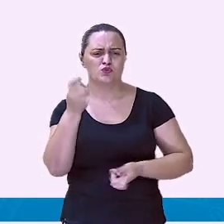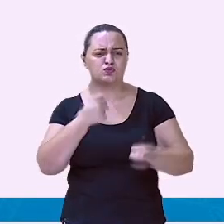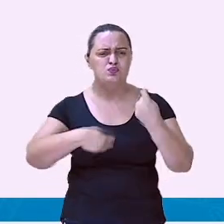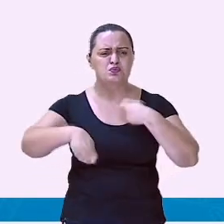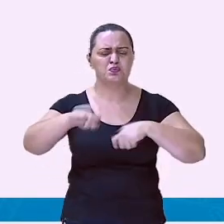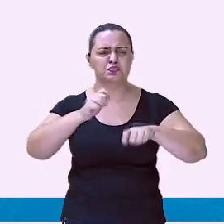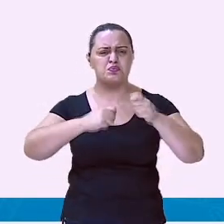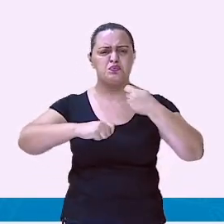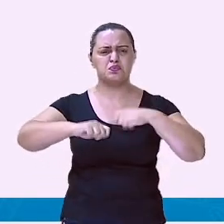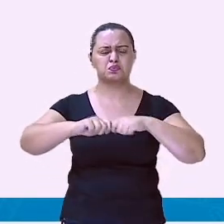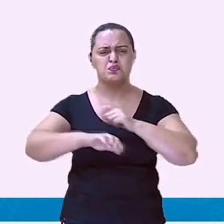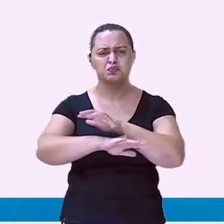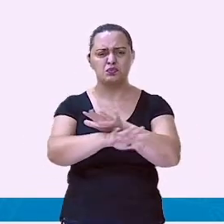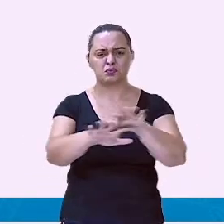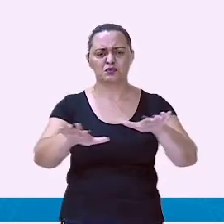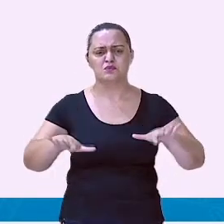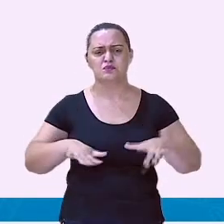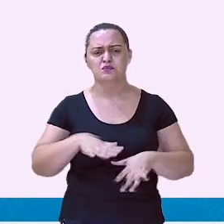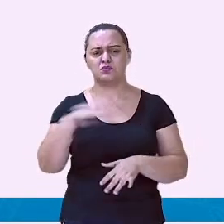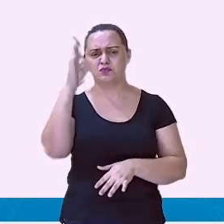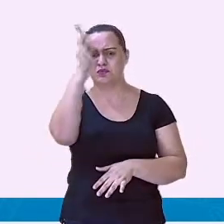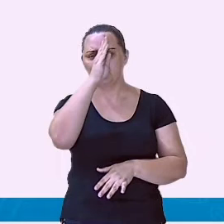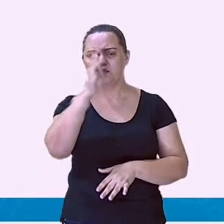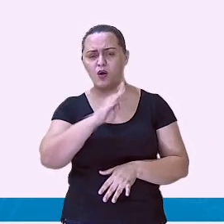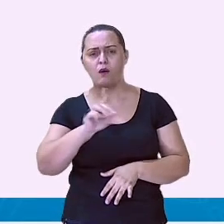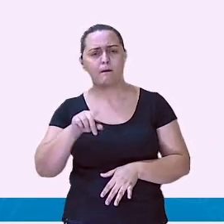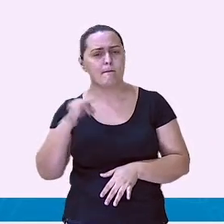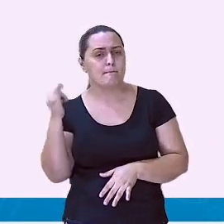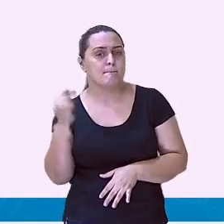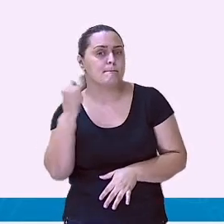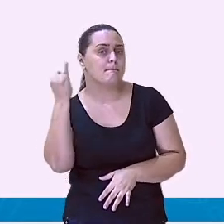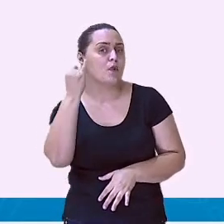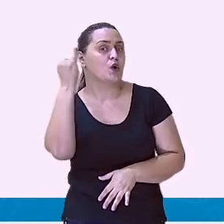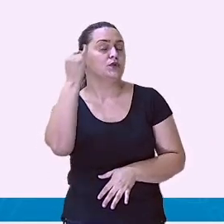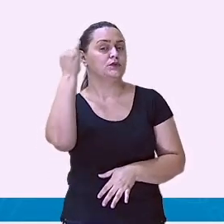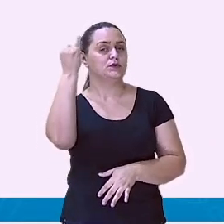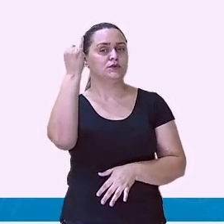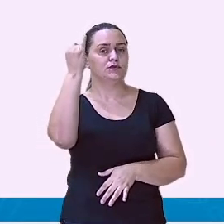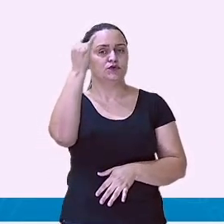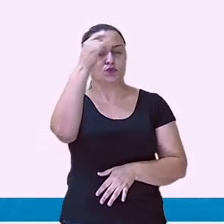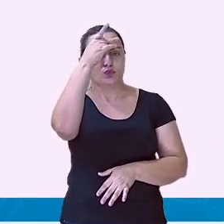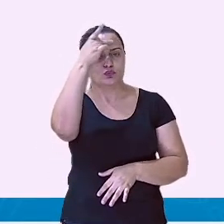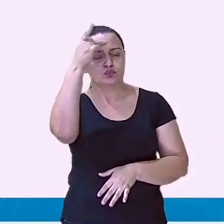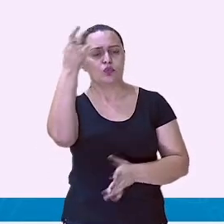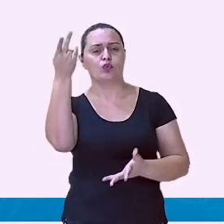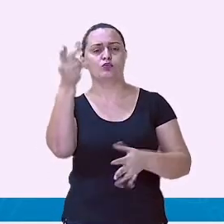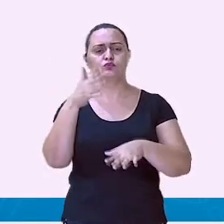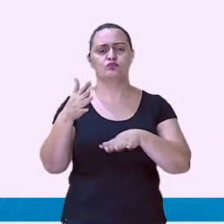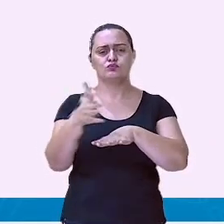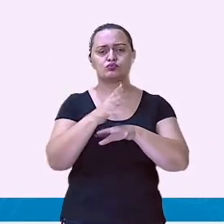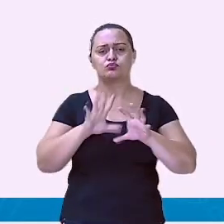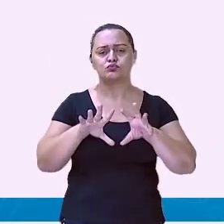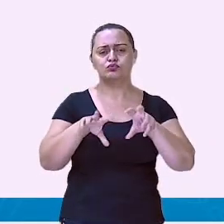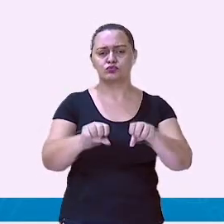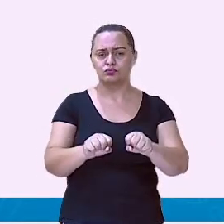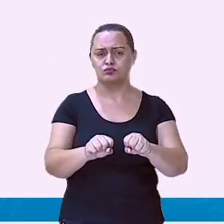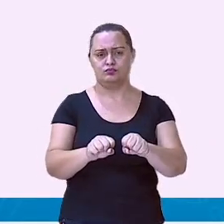para a ocupação realizada pelos colonizadores. Nas primeiras décadas da colonização das